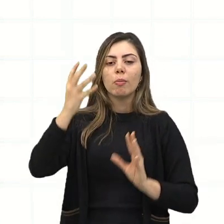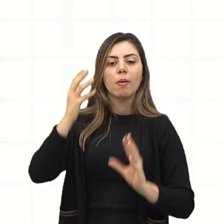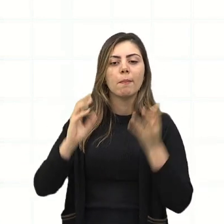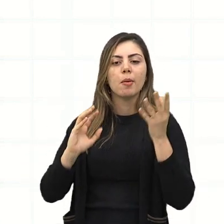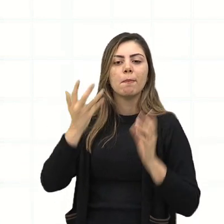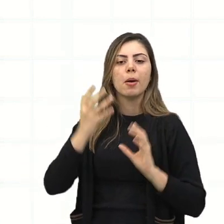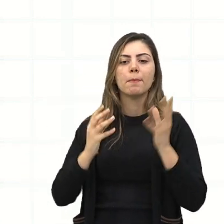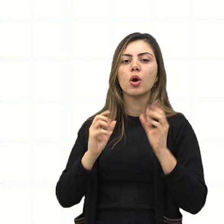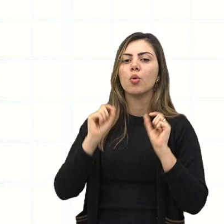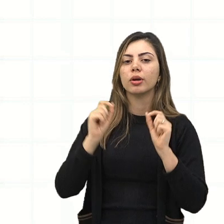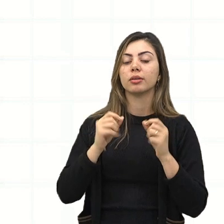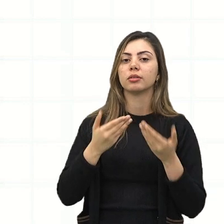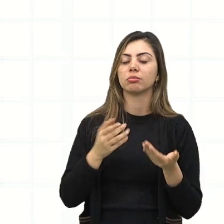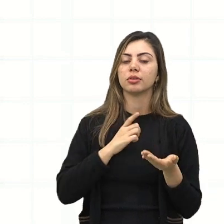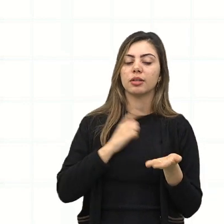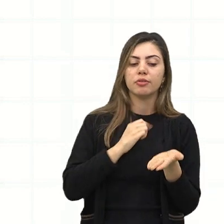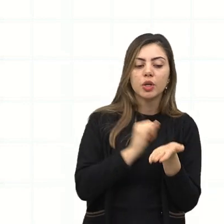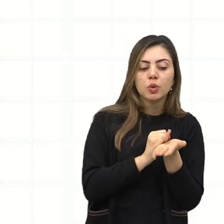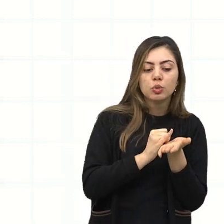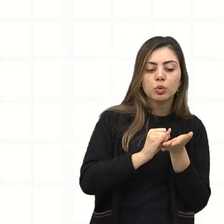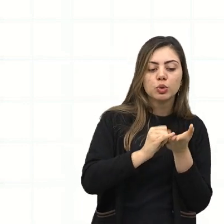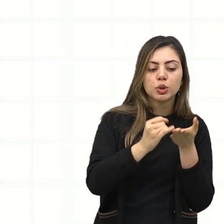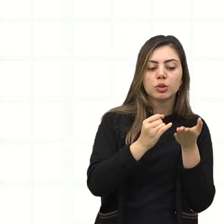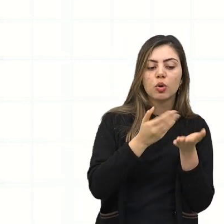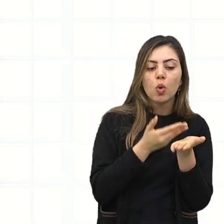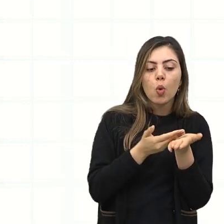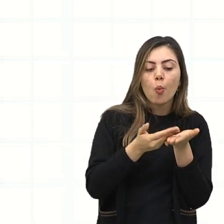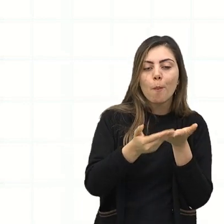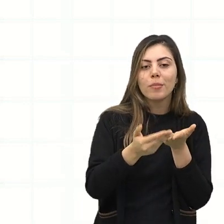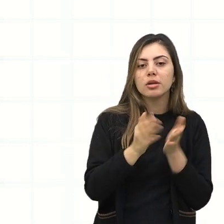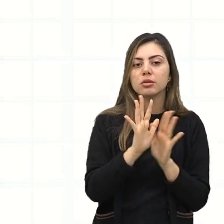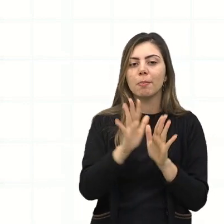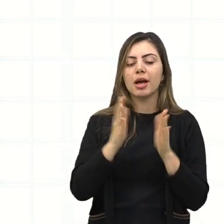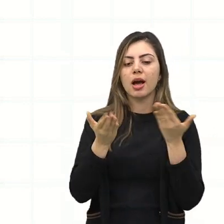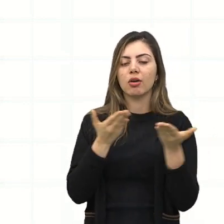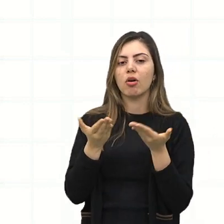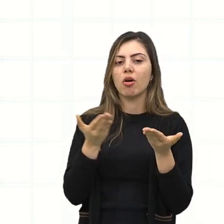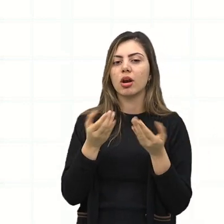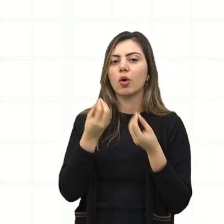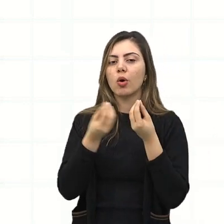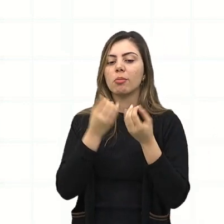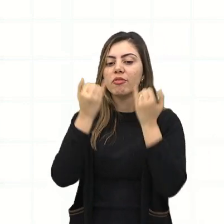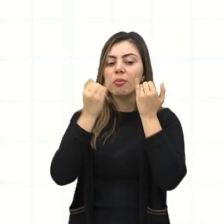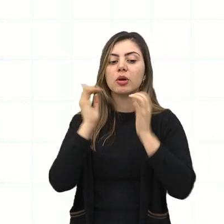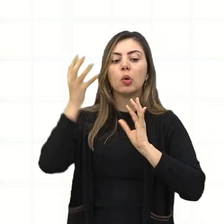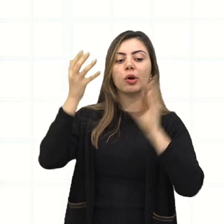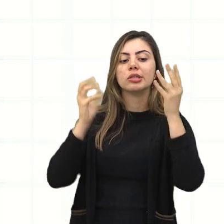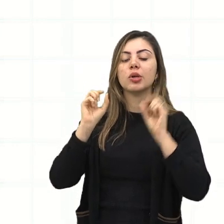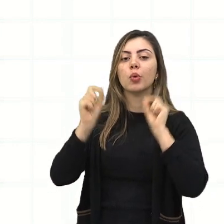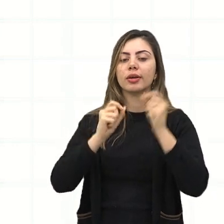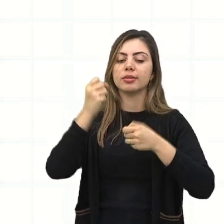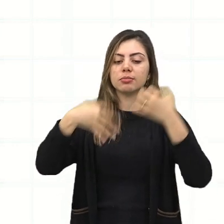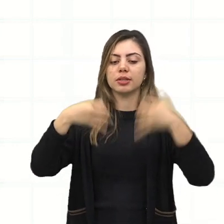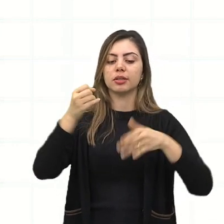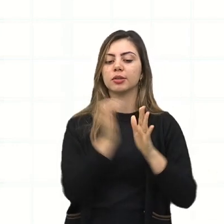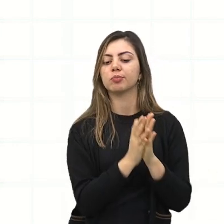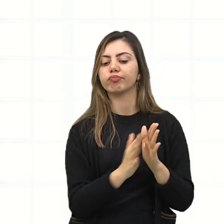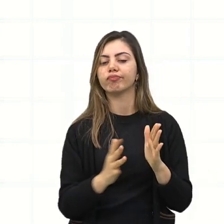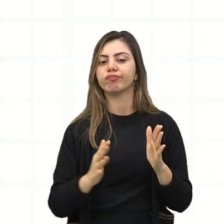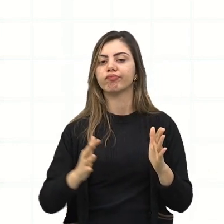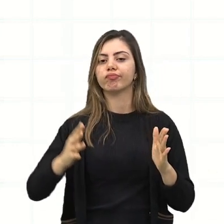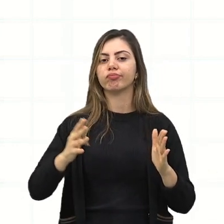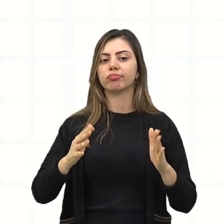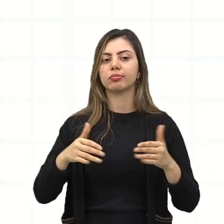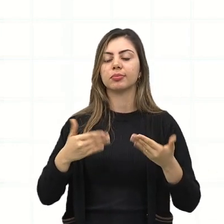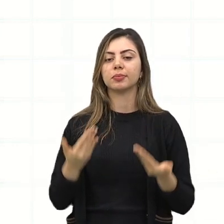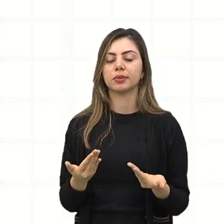introduzi aquela história e agora eu vou dar no meu enredo todas as informações do que aconteceu. Ao contrário de outros tipos de narrativa, a